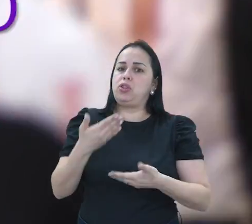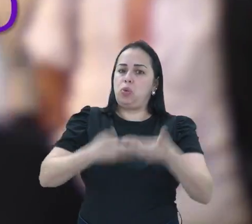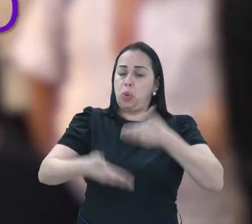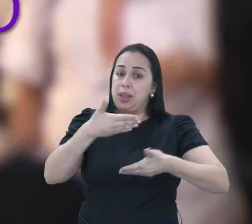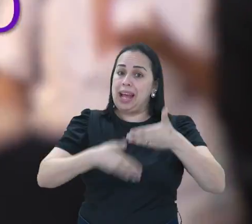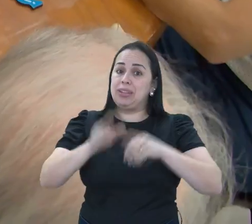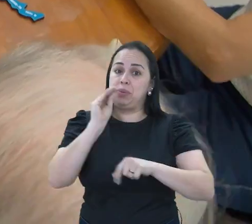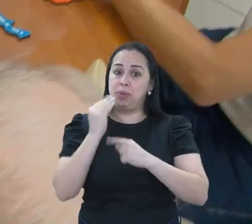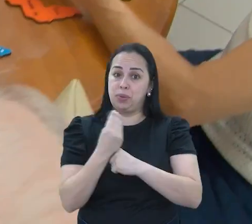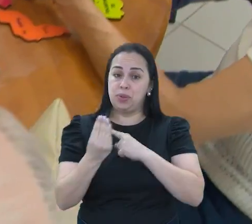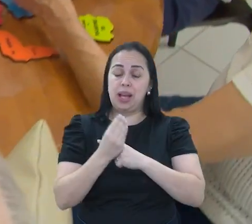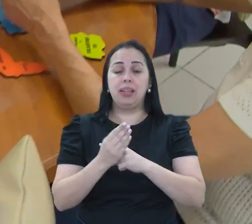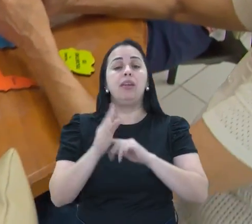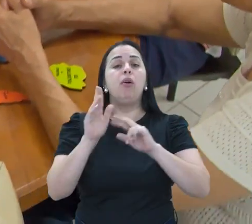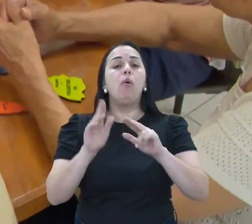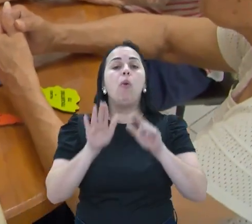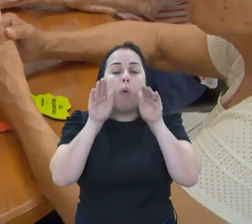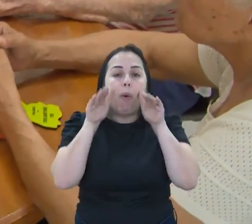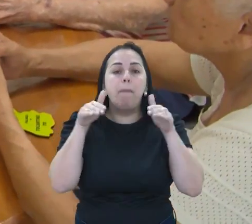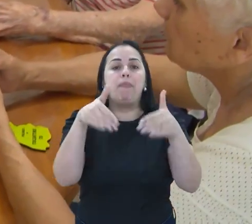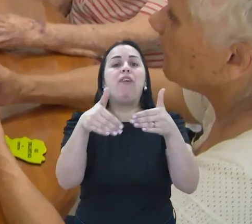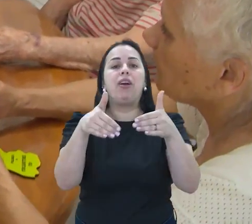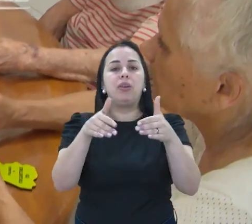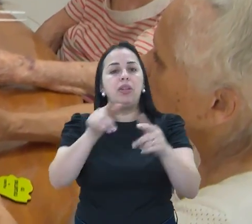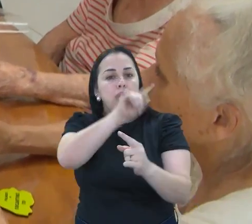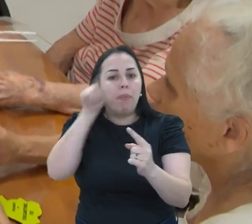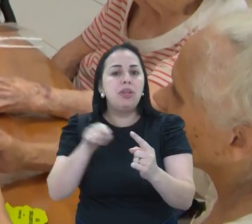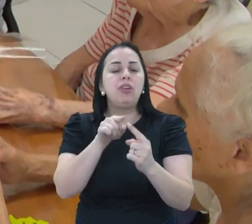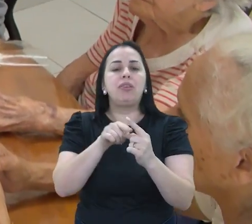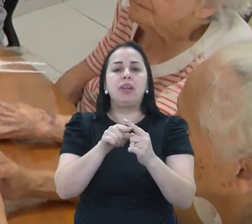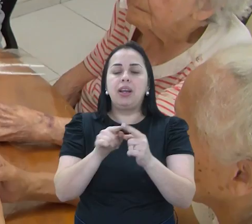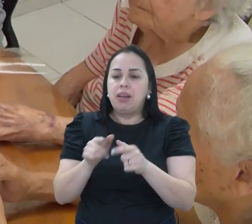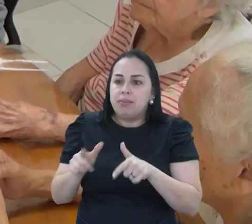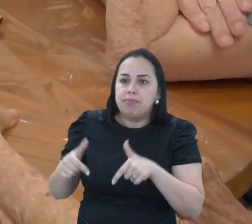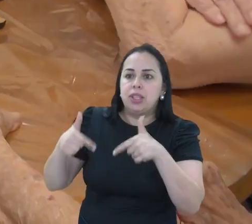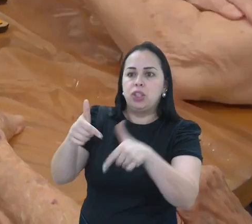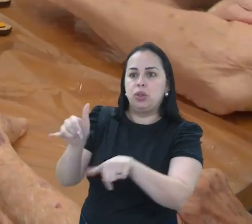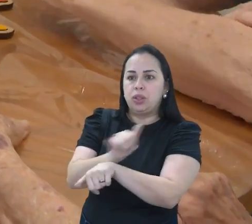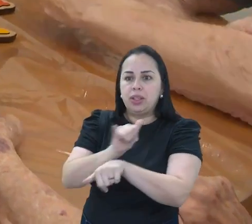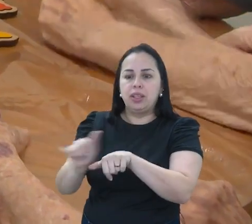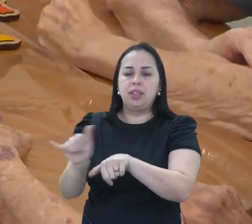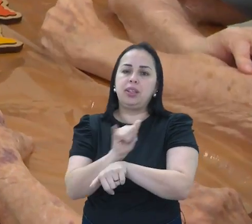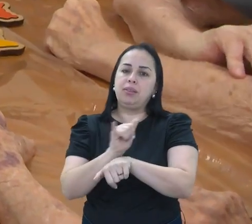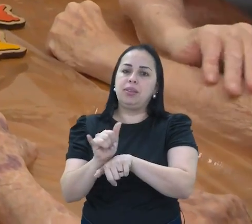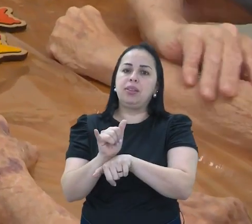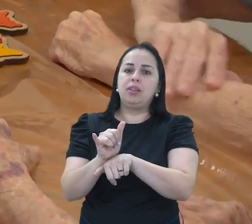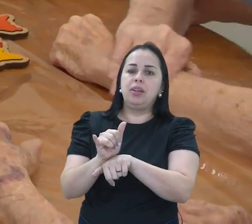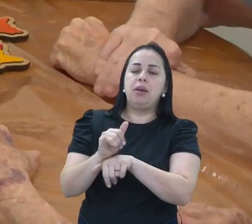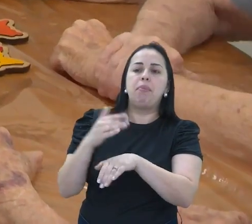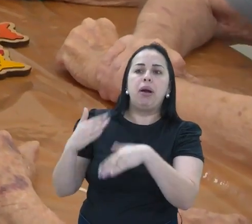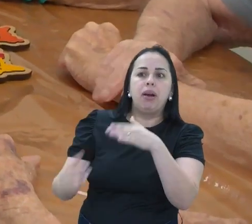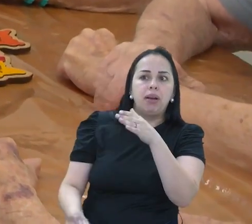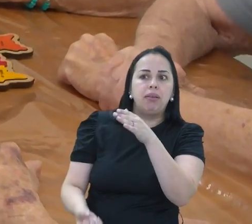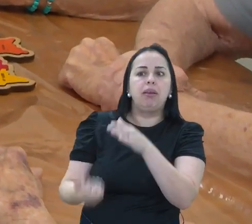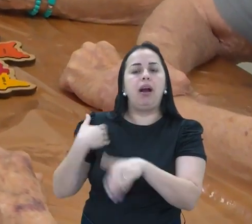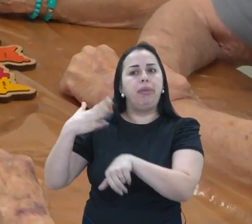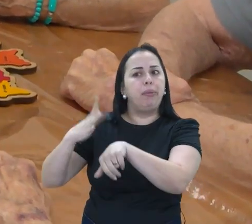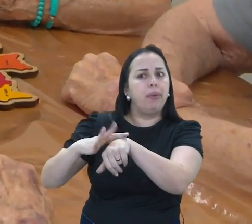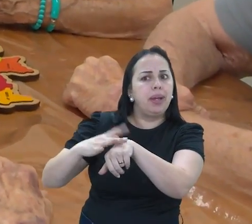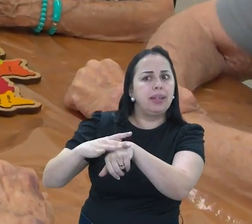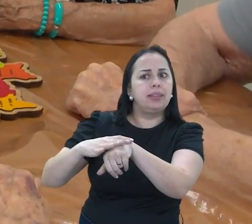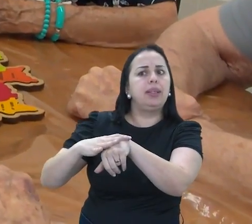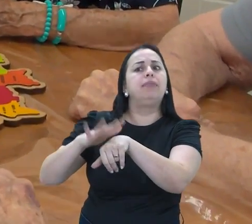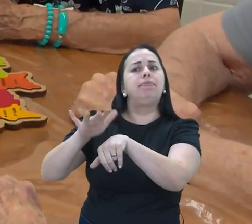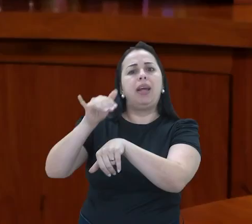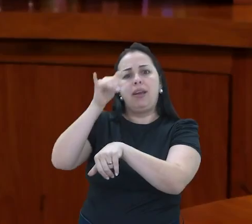cuidados necessários. O foco é chamar a atenção para as iniciativas que ajudem a reduzir as chances de desenvolver